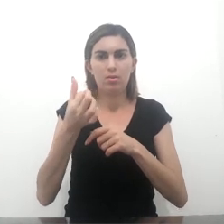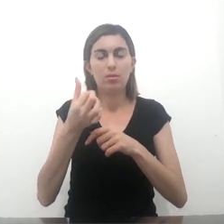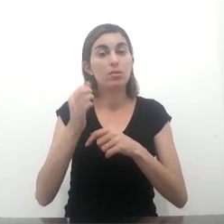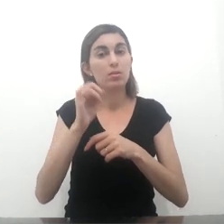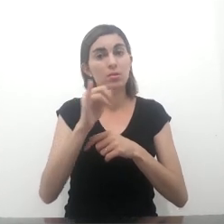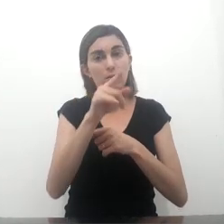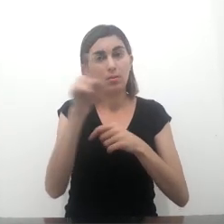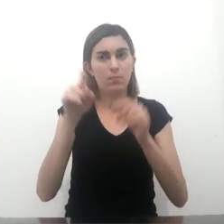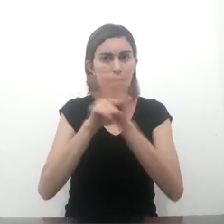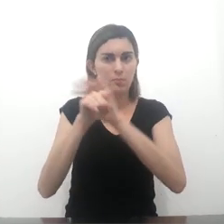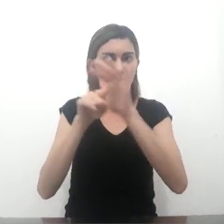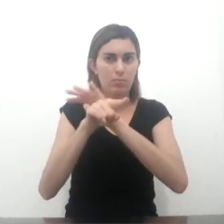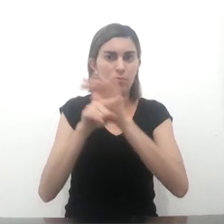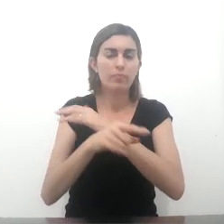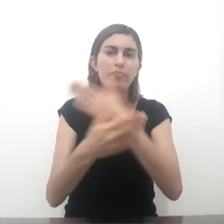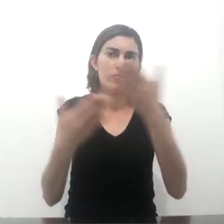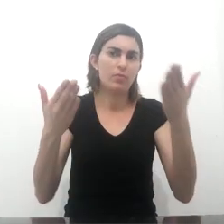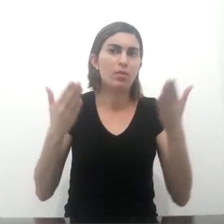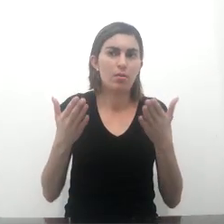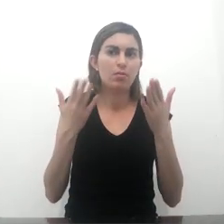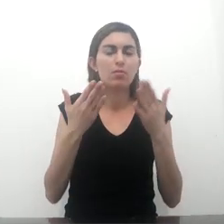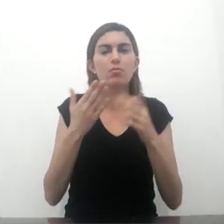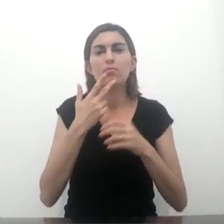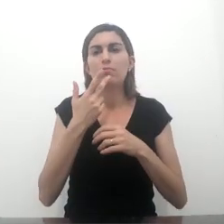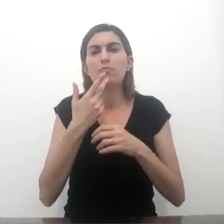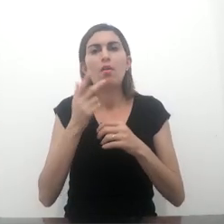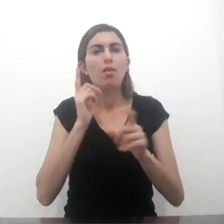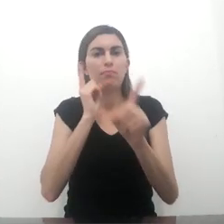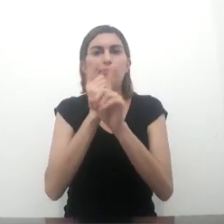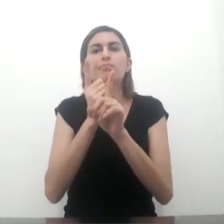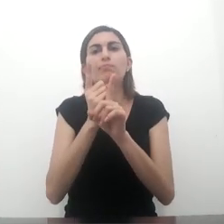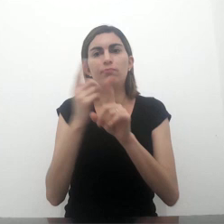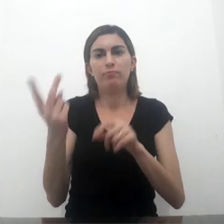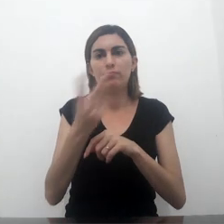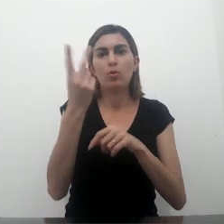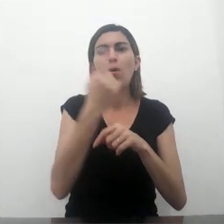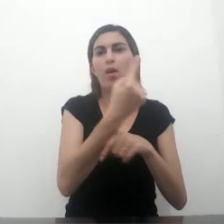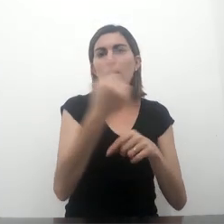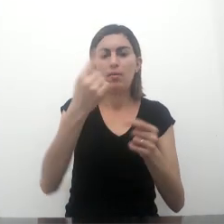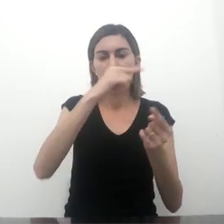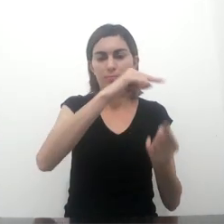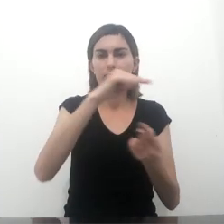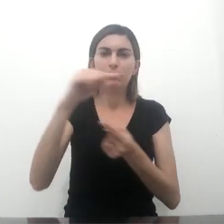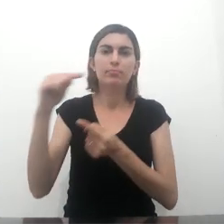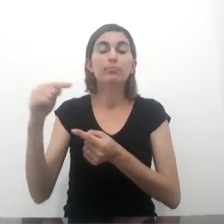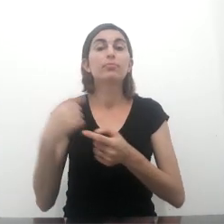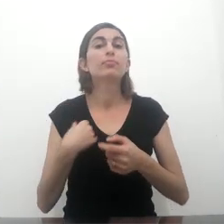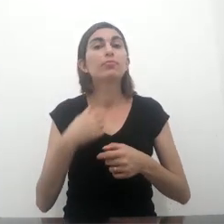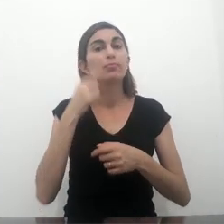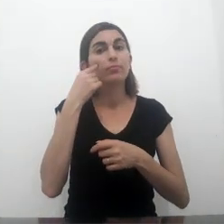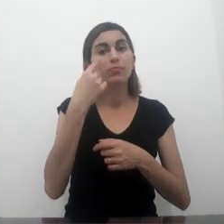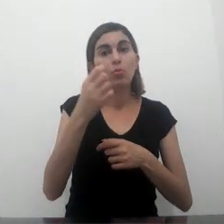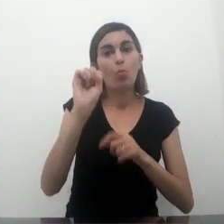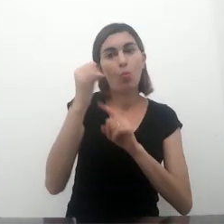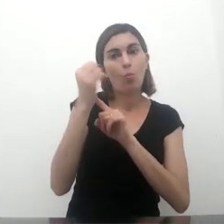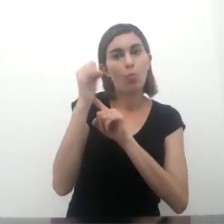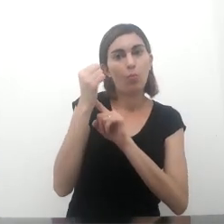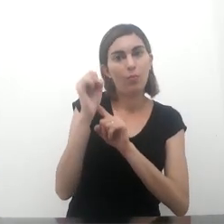R$5,66. Se ele perguntar assim, se você quiser achar o valor de cada garrafa, então você